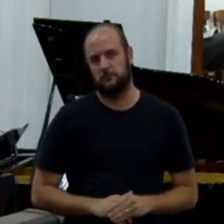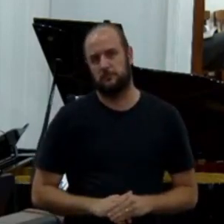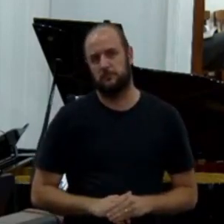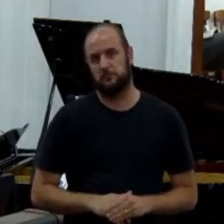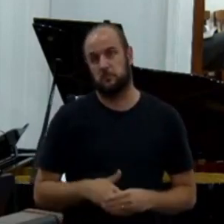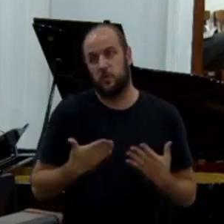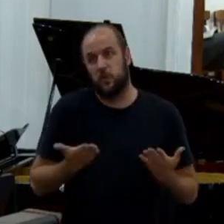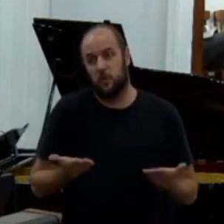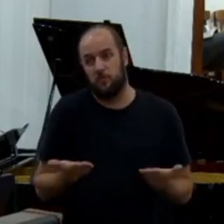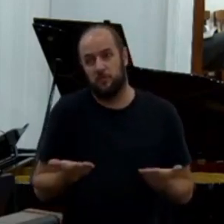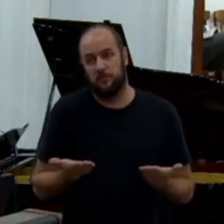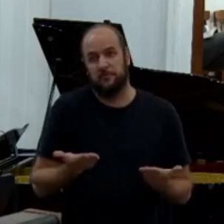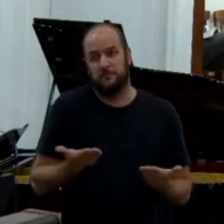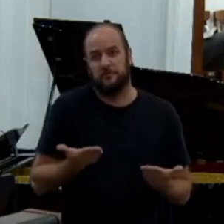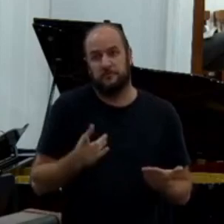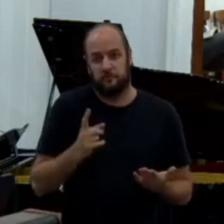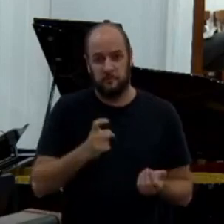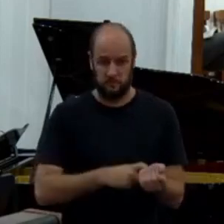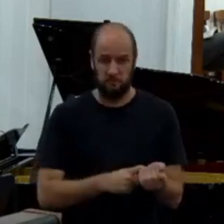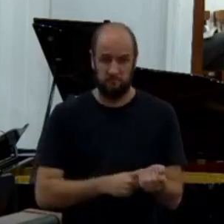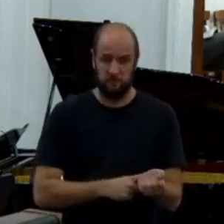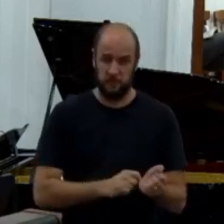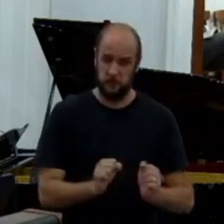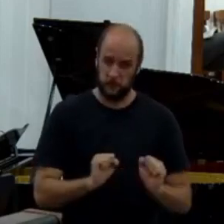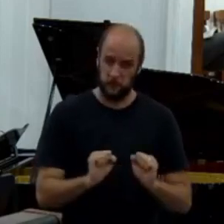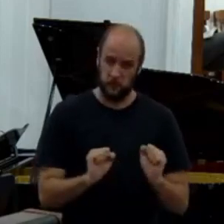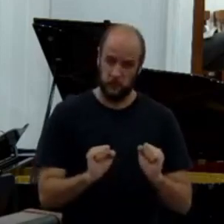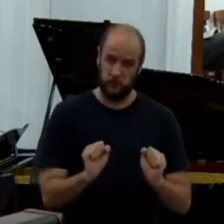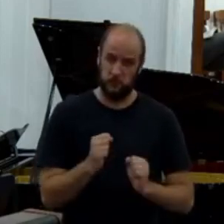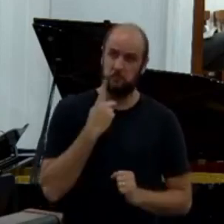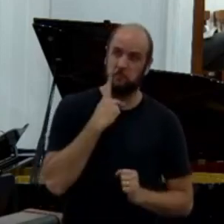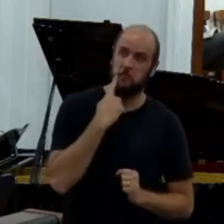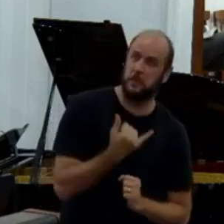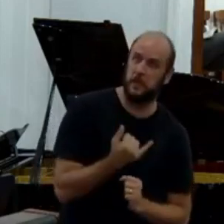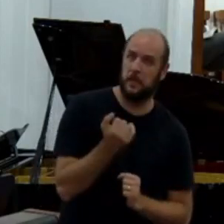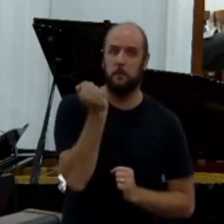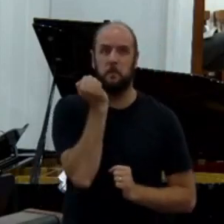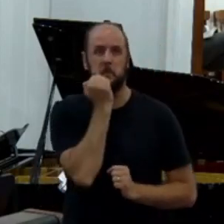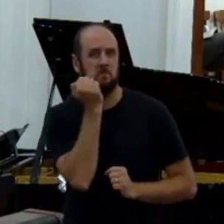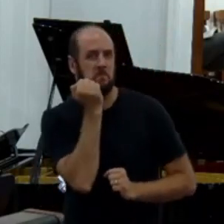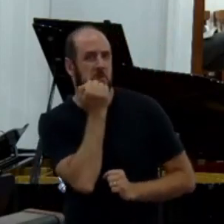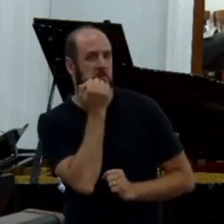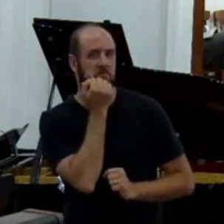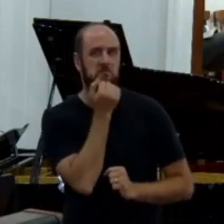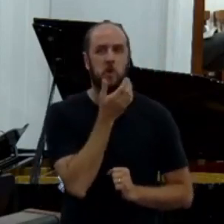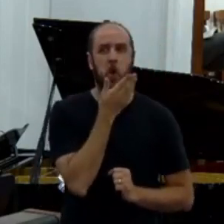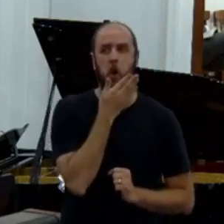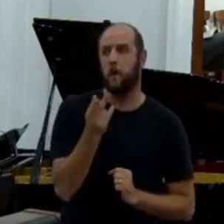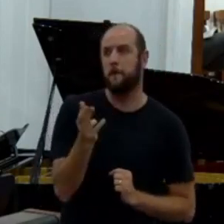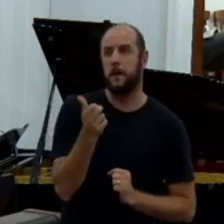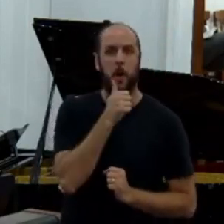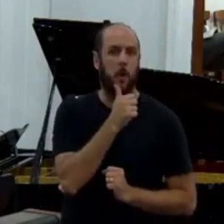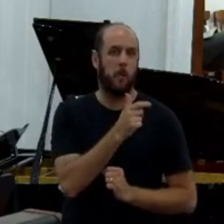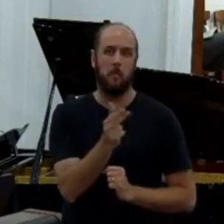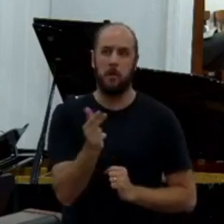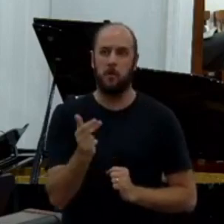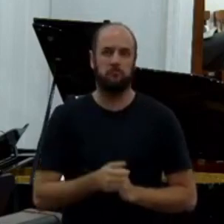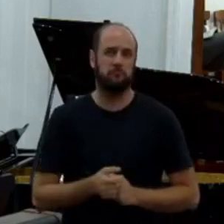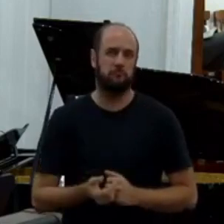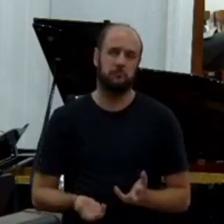Talvez a sua ira tenha sido acionada pelo seu pai, pela sua mãe ou pelos seus irmãos.